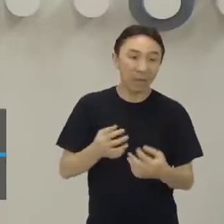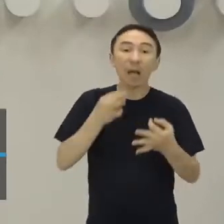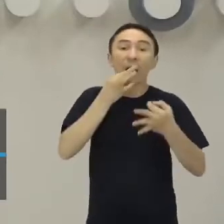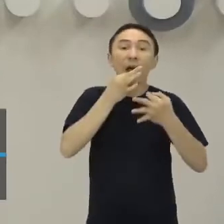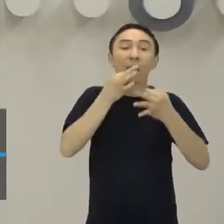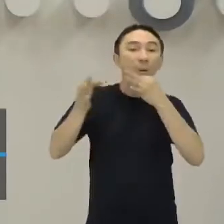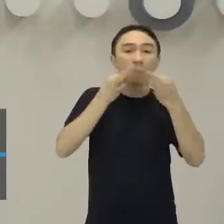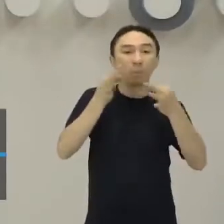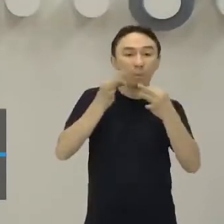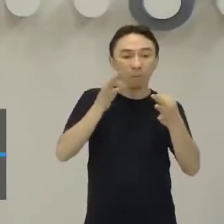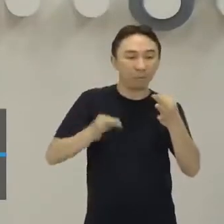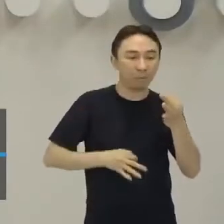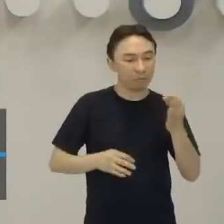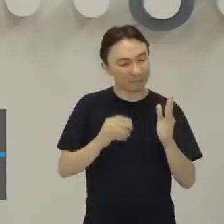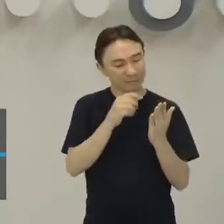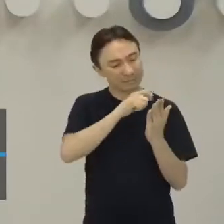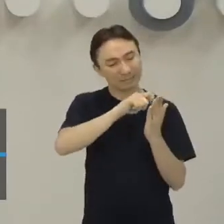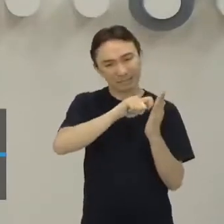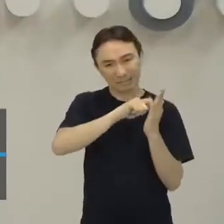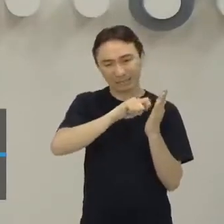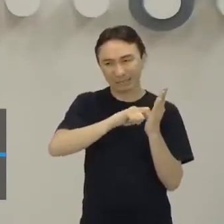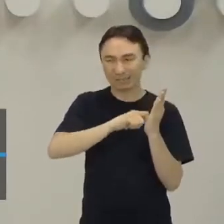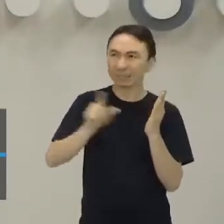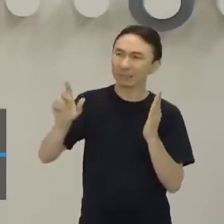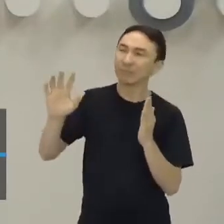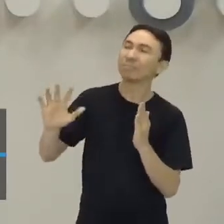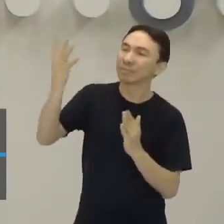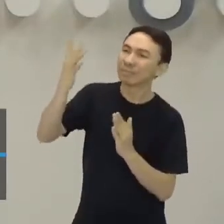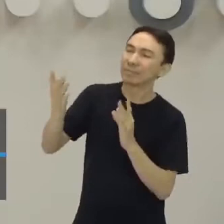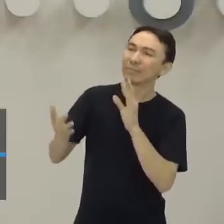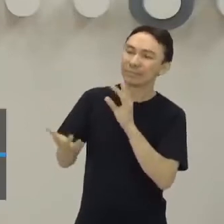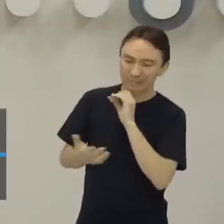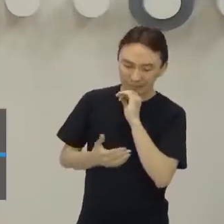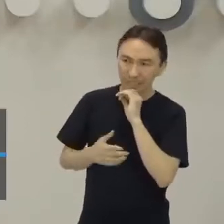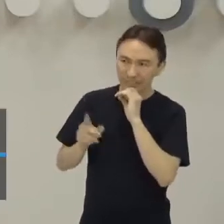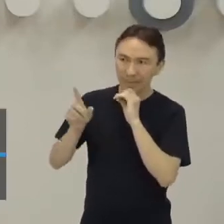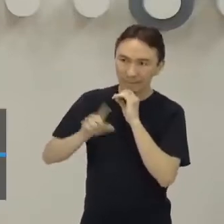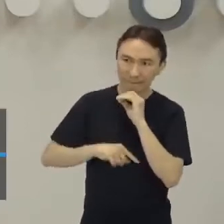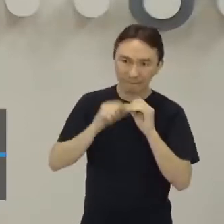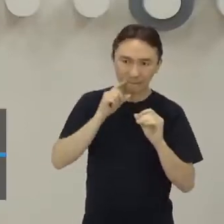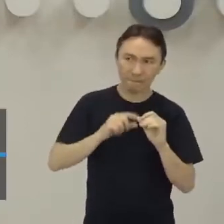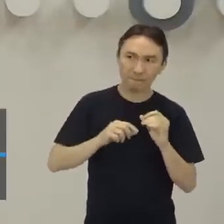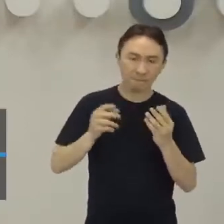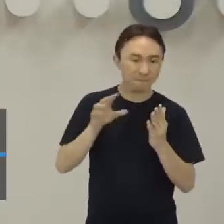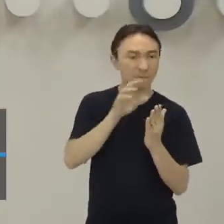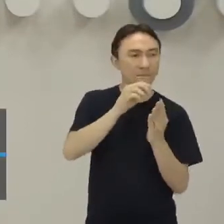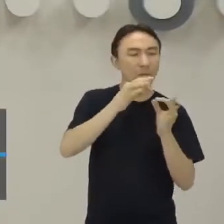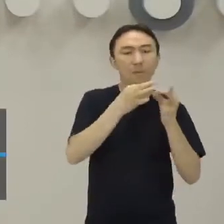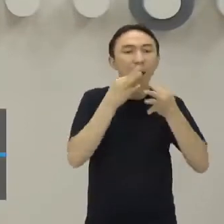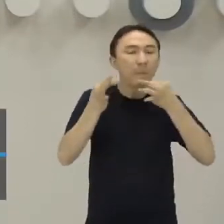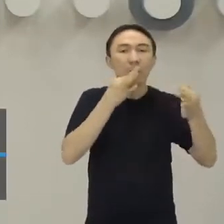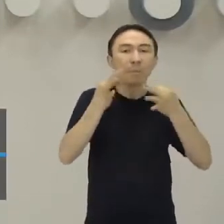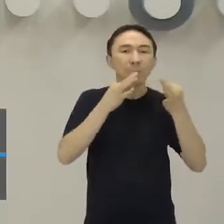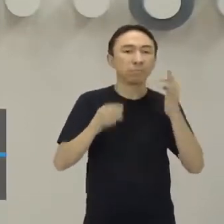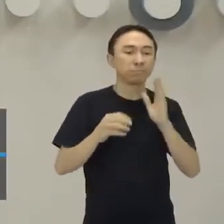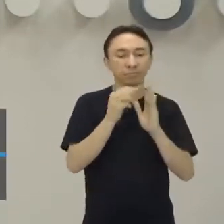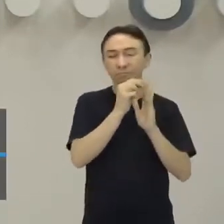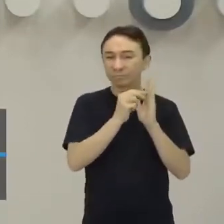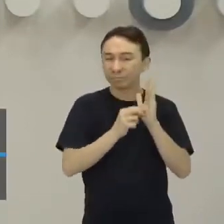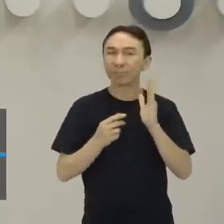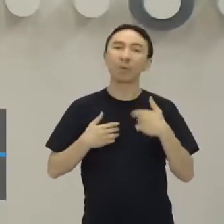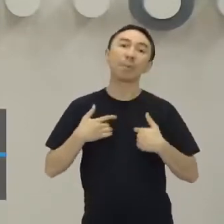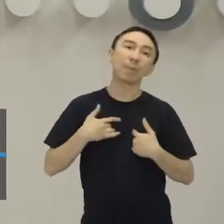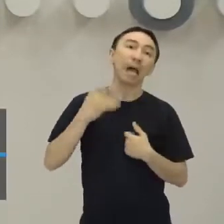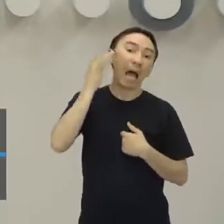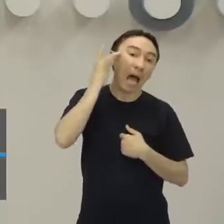cima de um fato, você fala outros fatos, outras situações, e também, pode colocar o seu ponto de vista, tá?